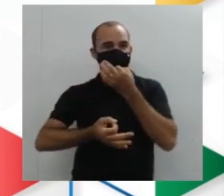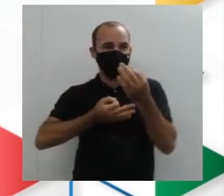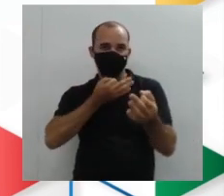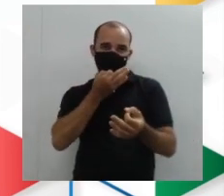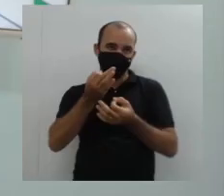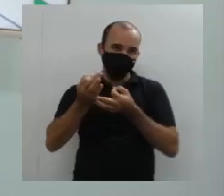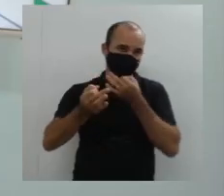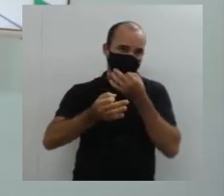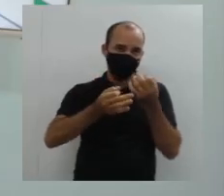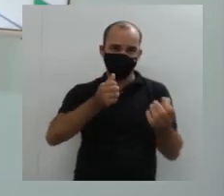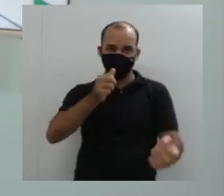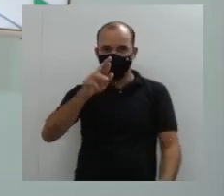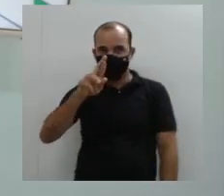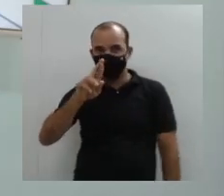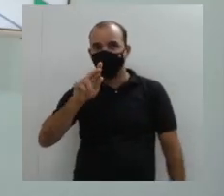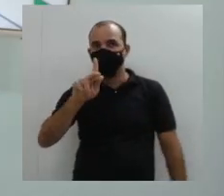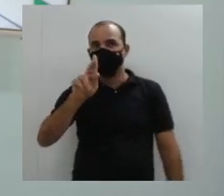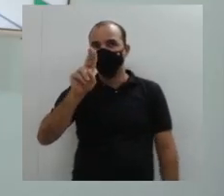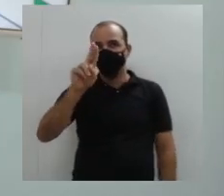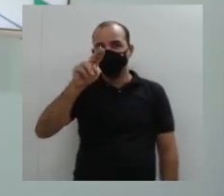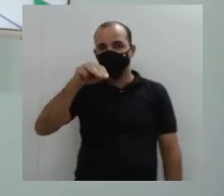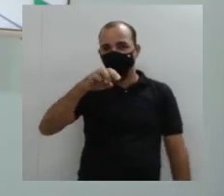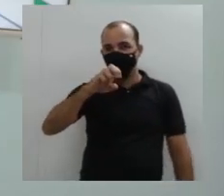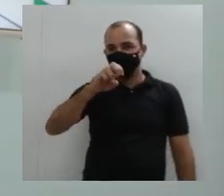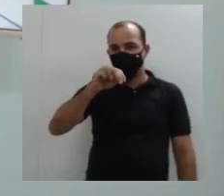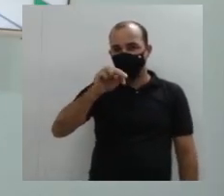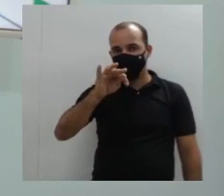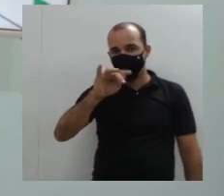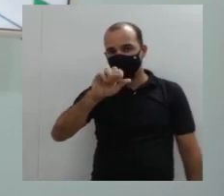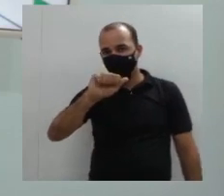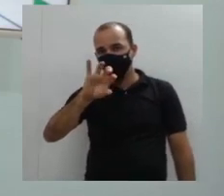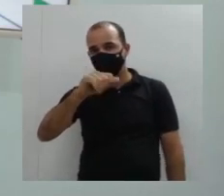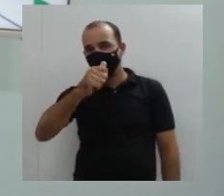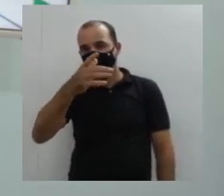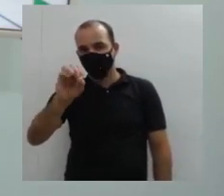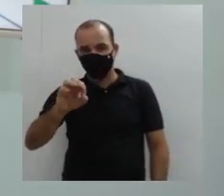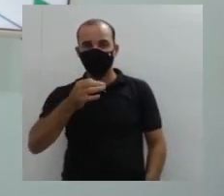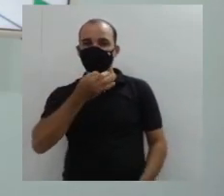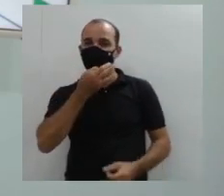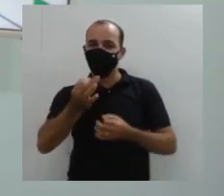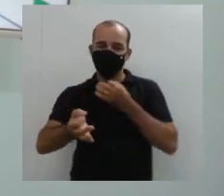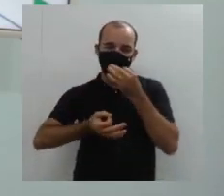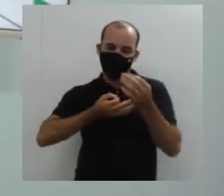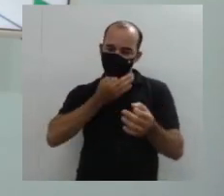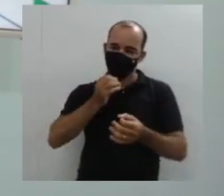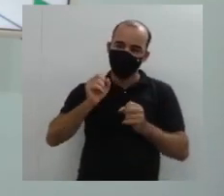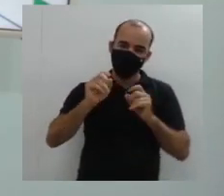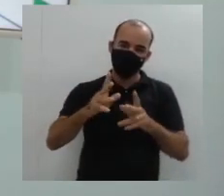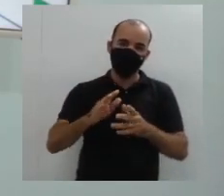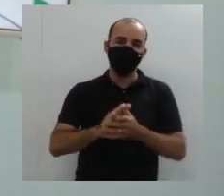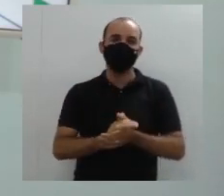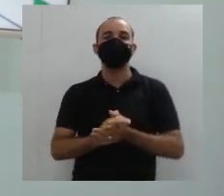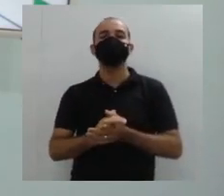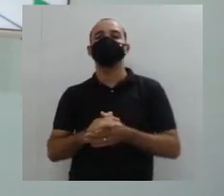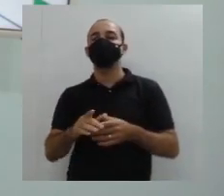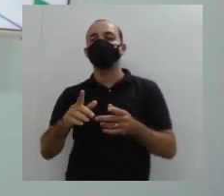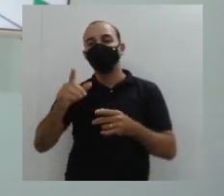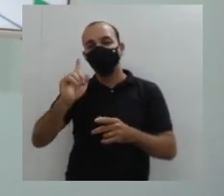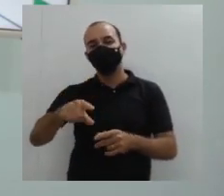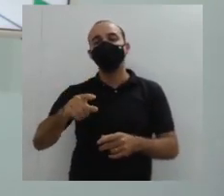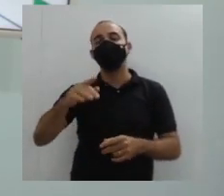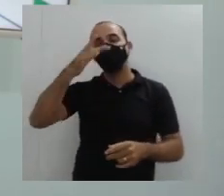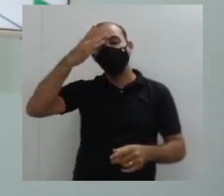argumentação. Vamos lá aqui. Prestem bem atenção. Aí você diz, professor, que história é essa? O seu público, o meu público,